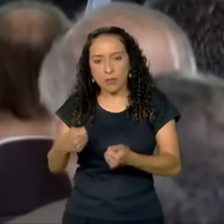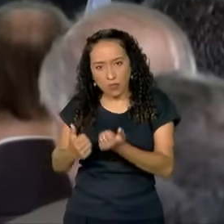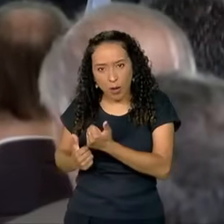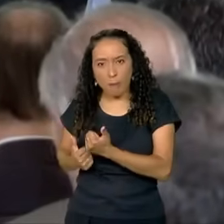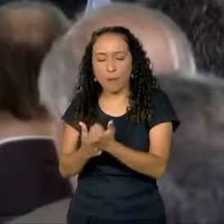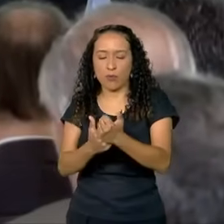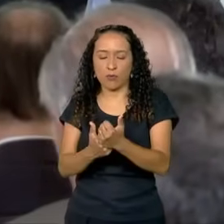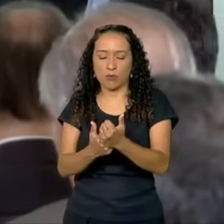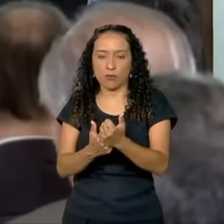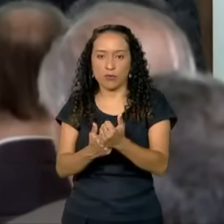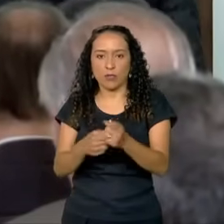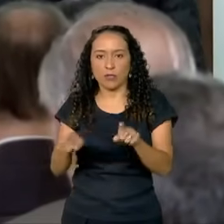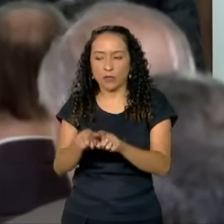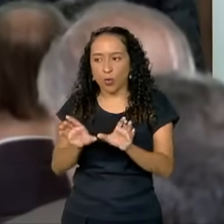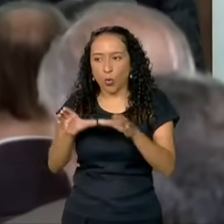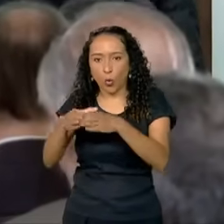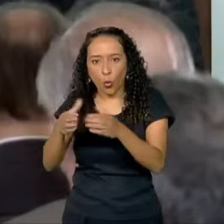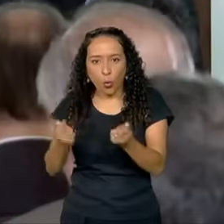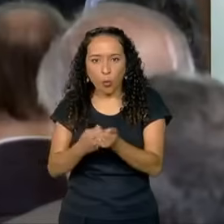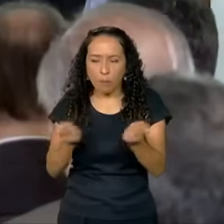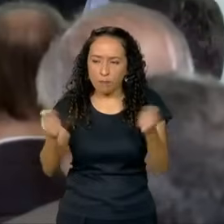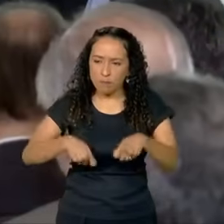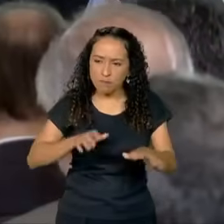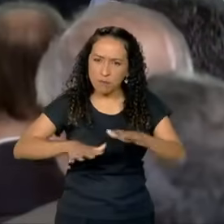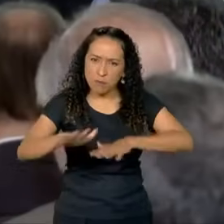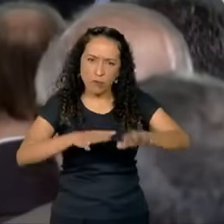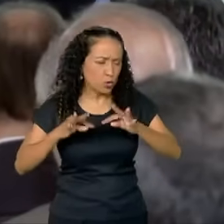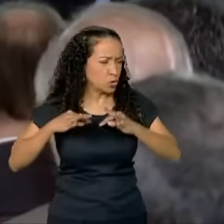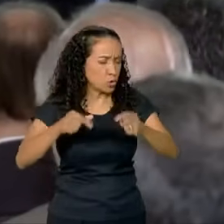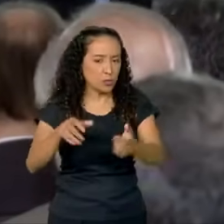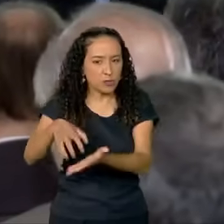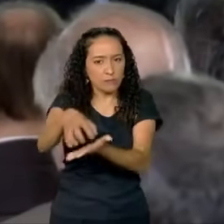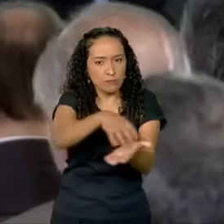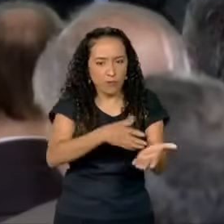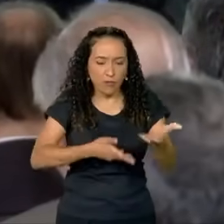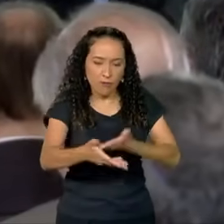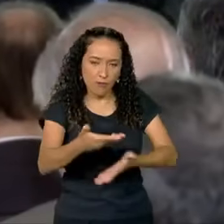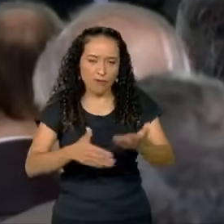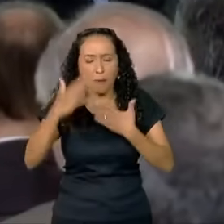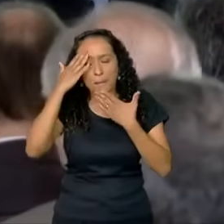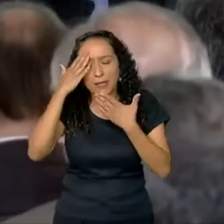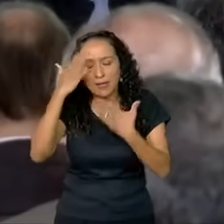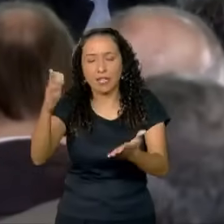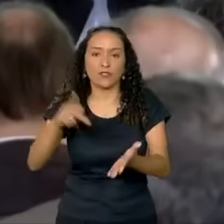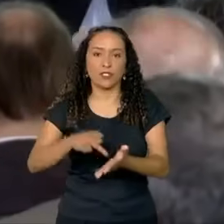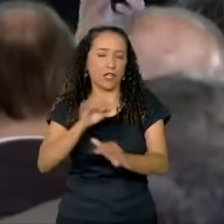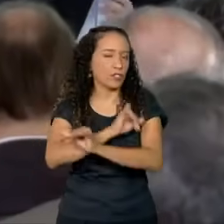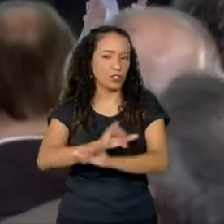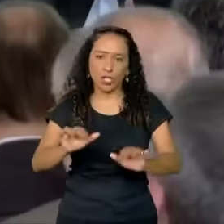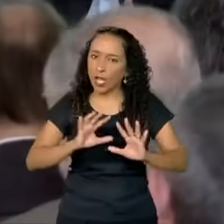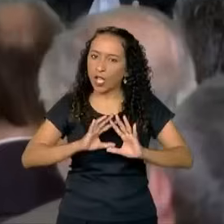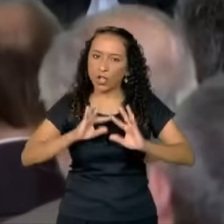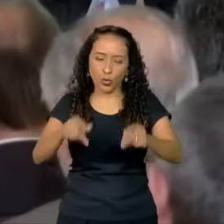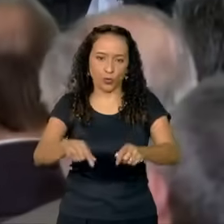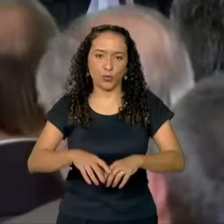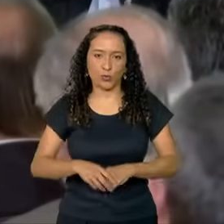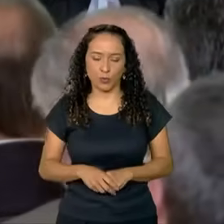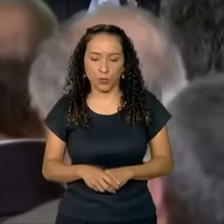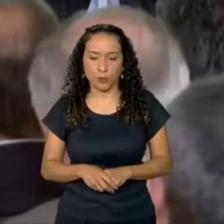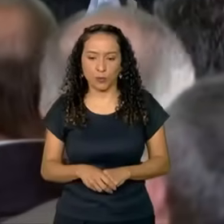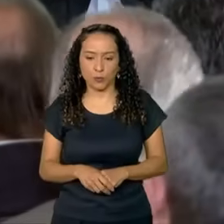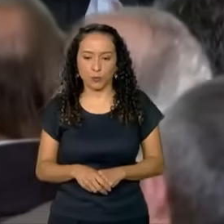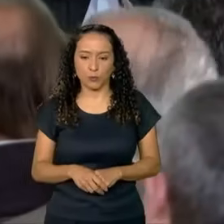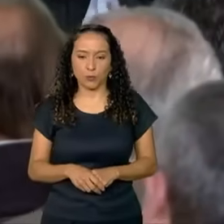sua equipe, com a sua capacidade de mobilização de todos os atores que vão estar envolvidos. Muito, muito obrigado a todos.